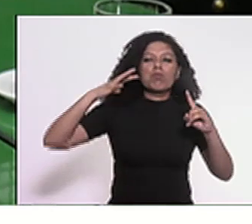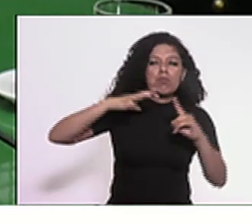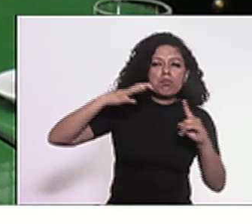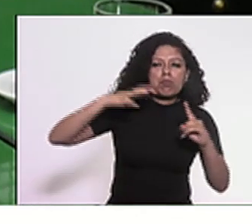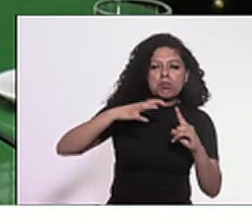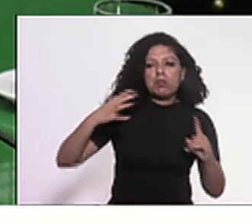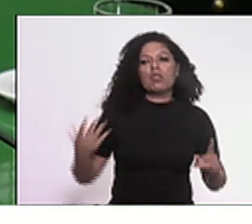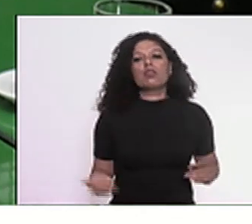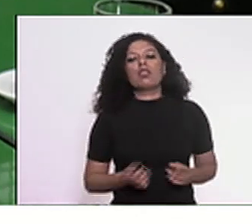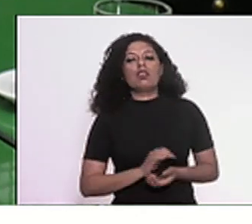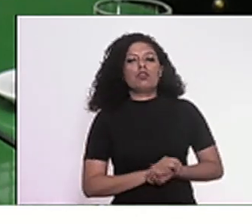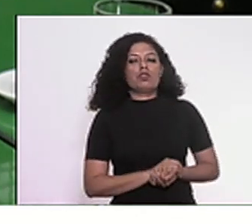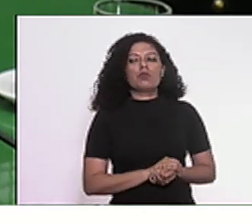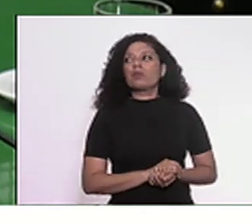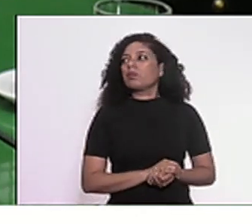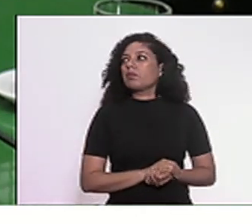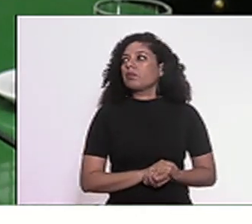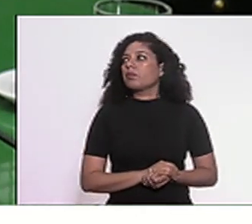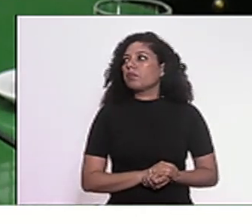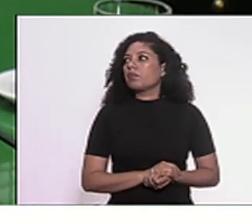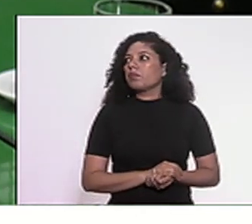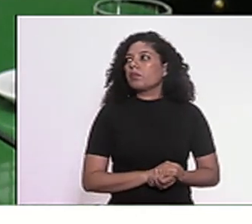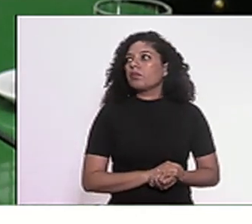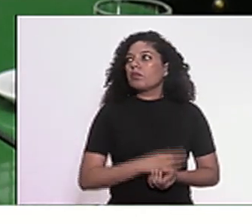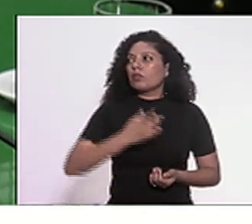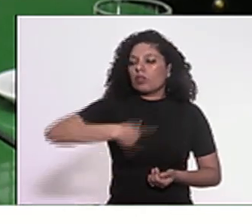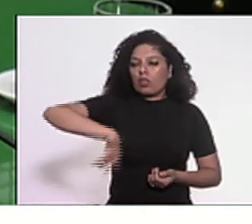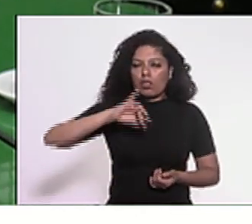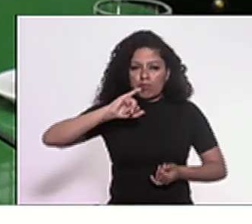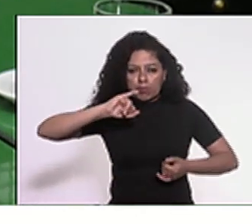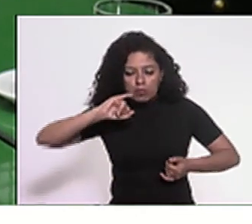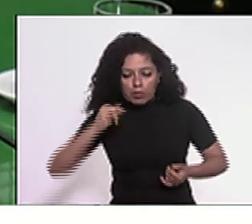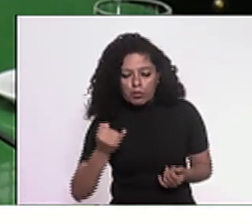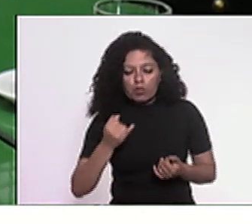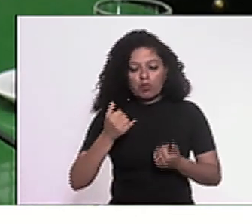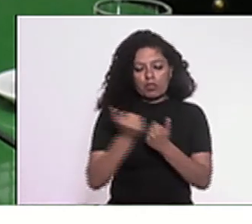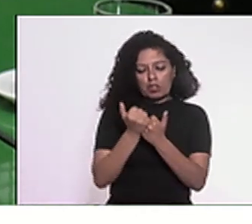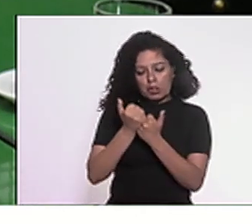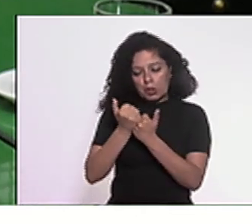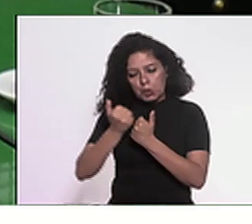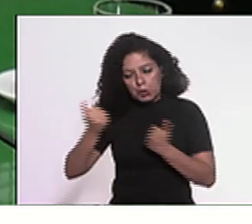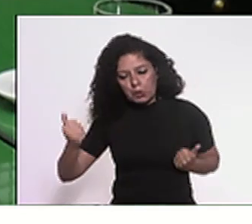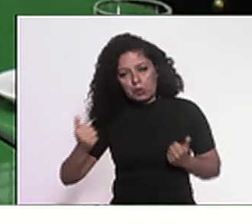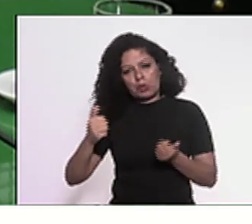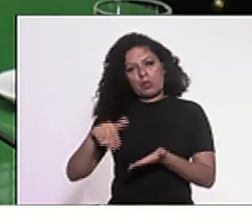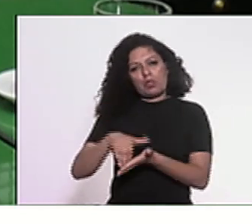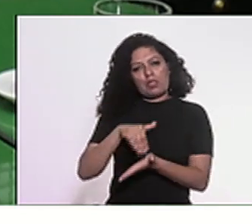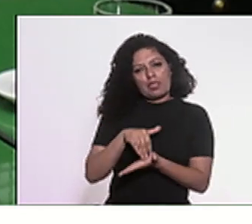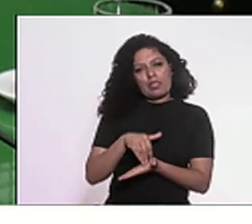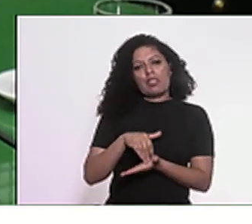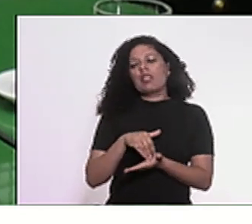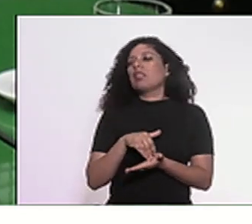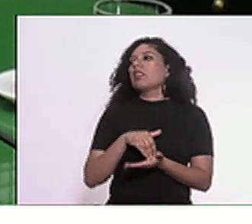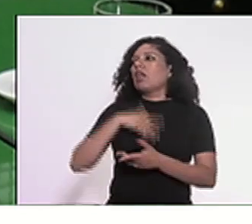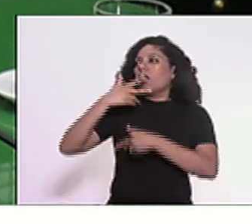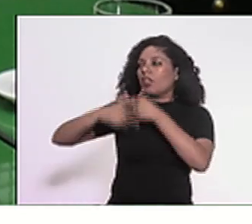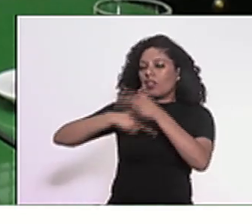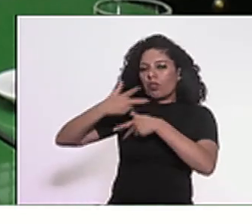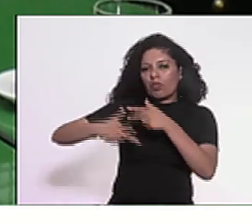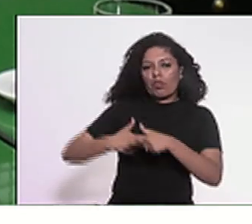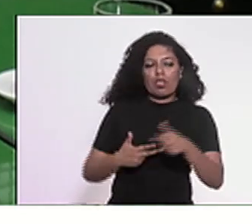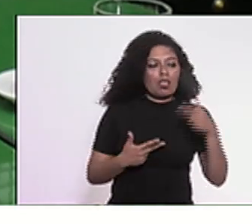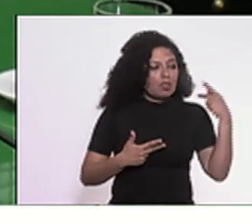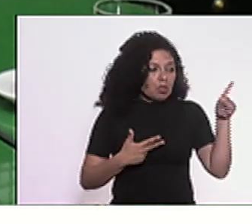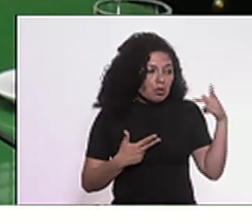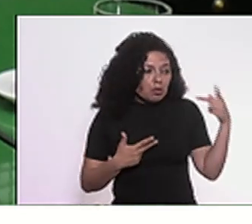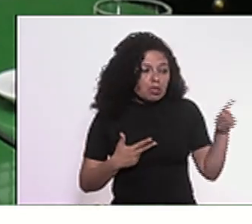algum tipo de assédio. A gente aproveita aqui a presença do subsecretário para já encaminhar a proposta da